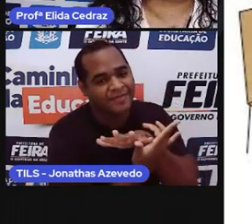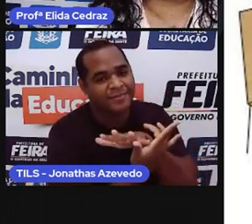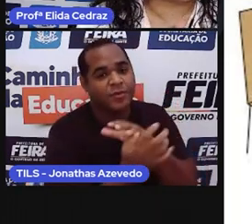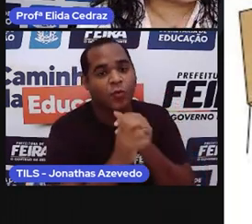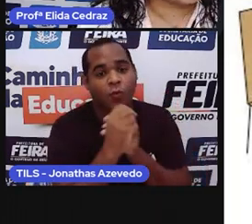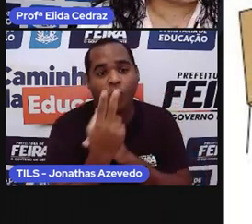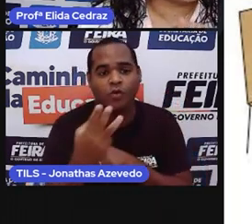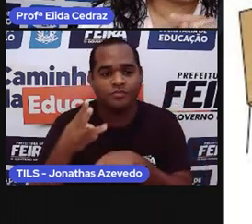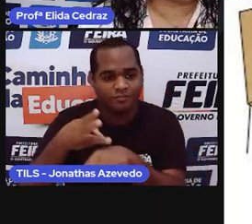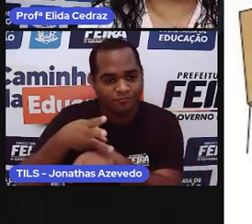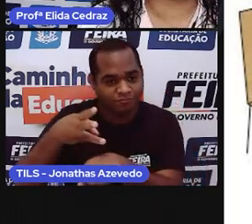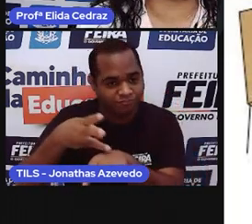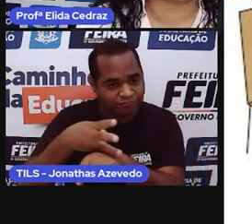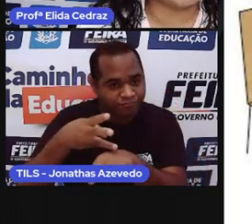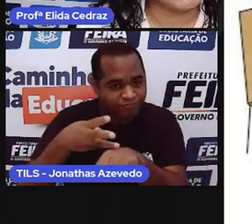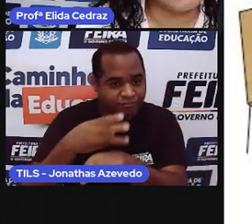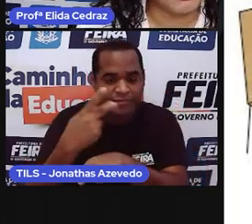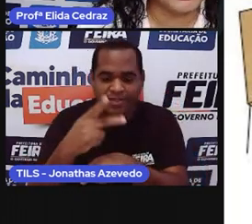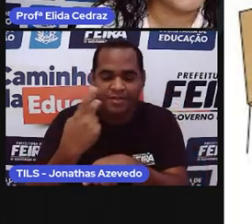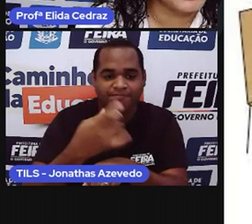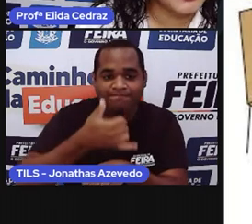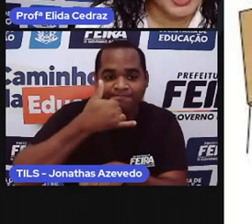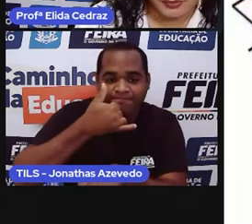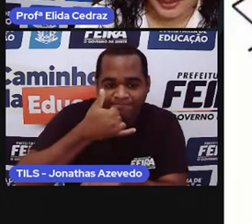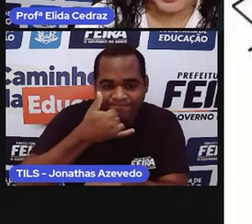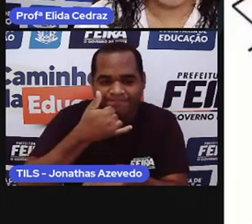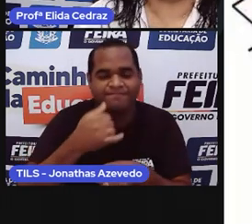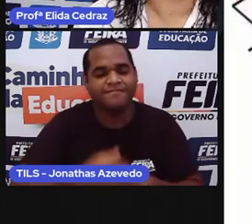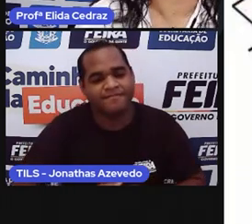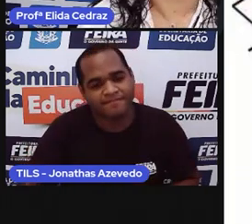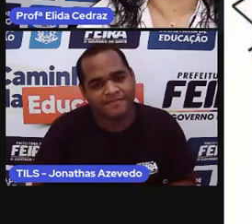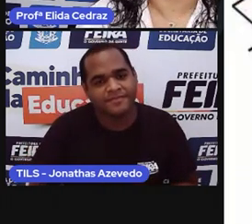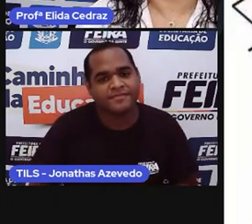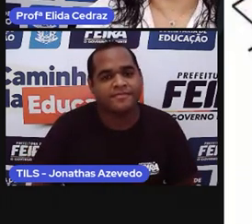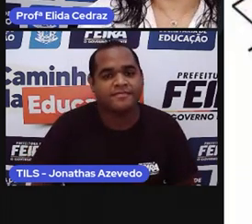para o seu WhatsApp no seu smartphone, no seu celular.